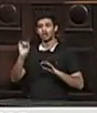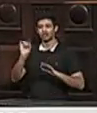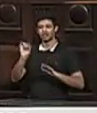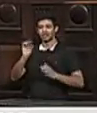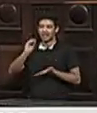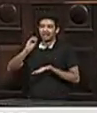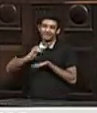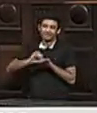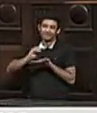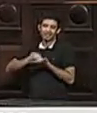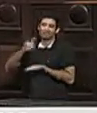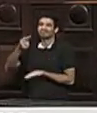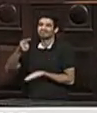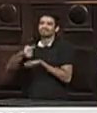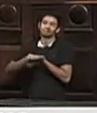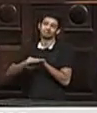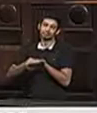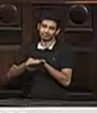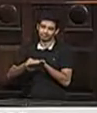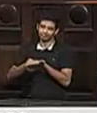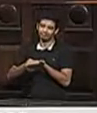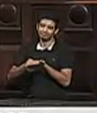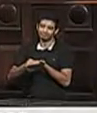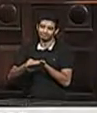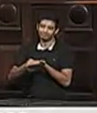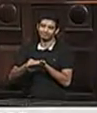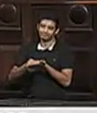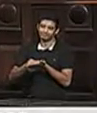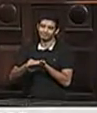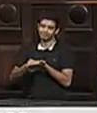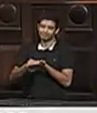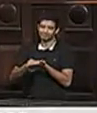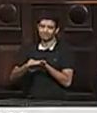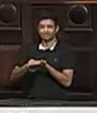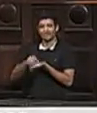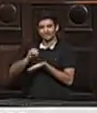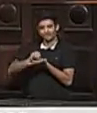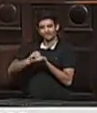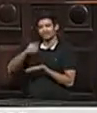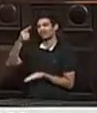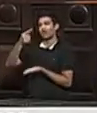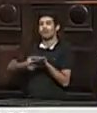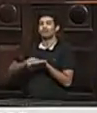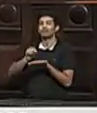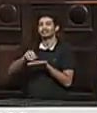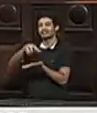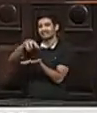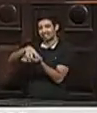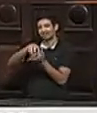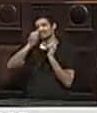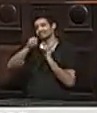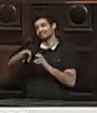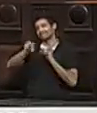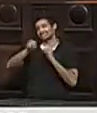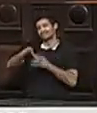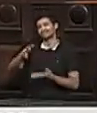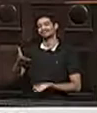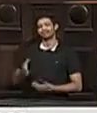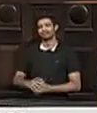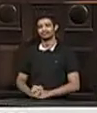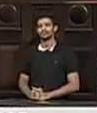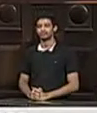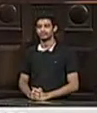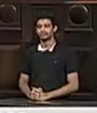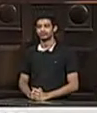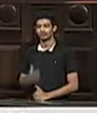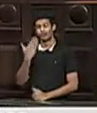de compromisso que se tem com a educação pública nesse estado do Rio de Janeiro. Mostra claramente